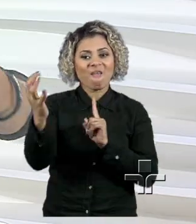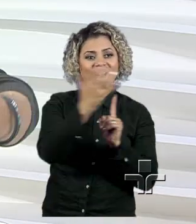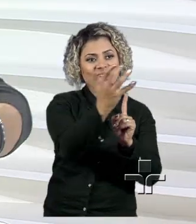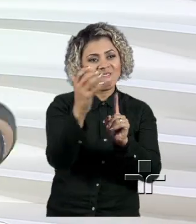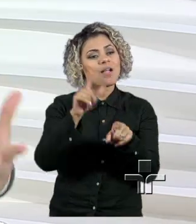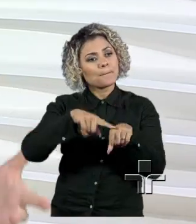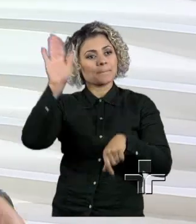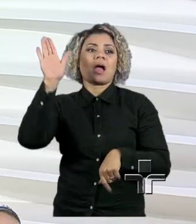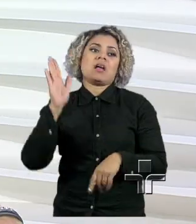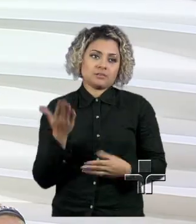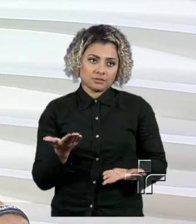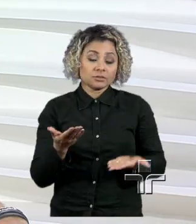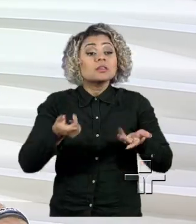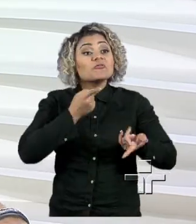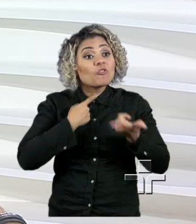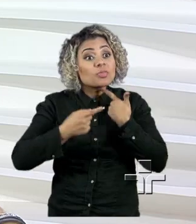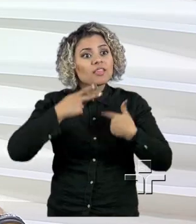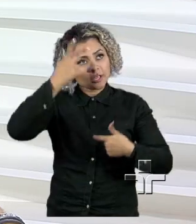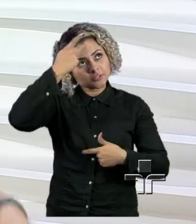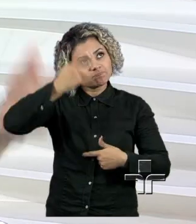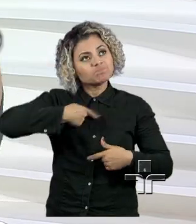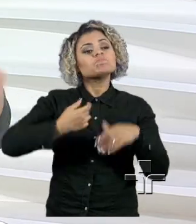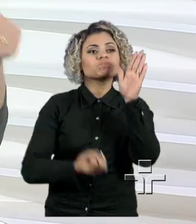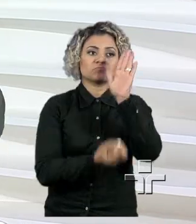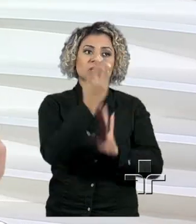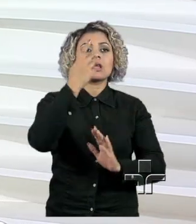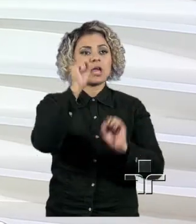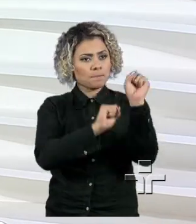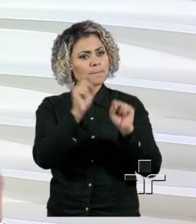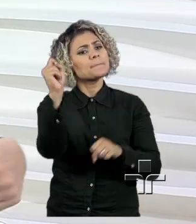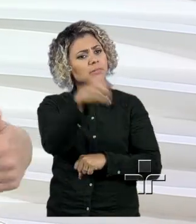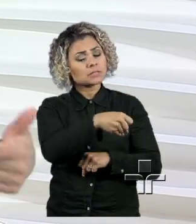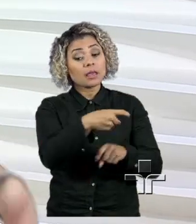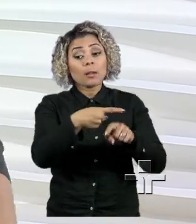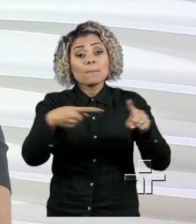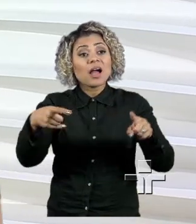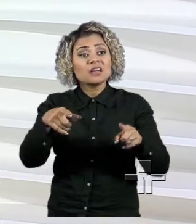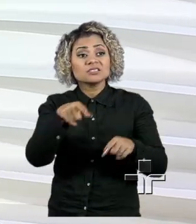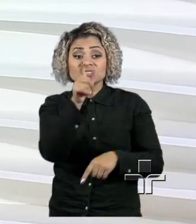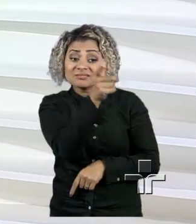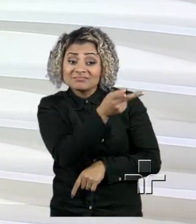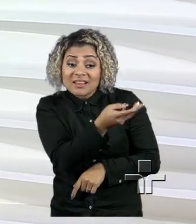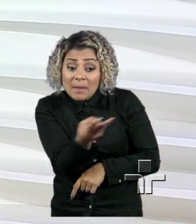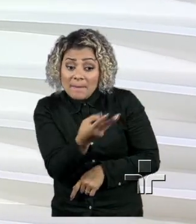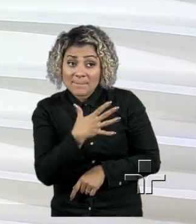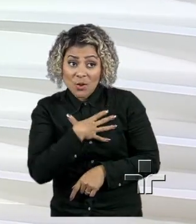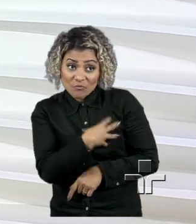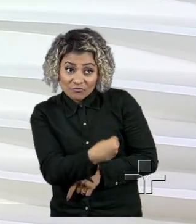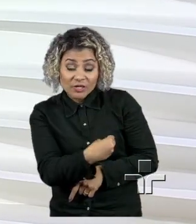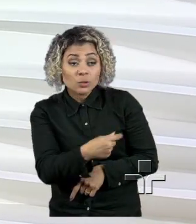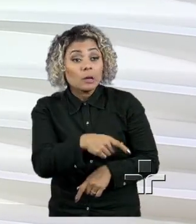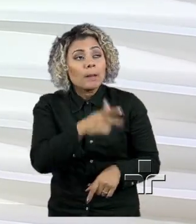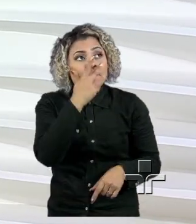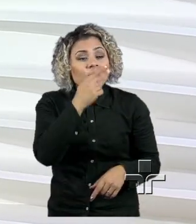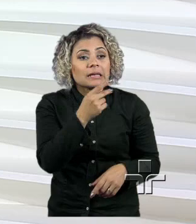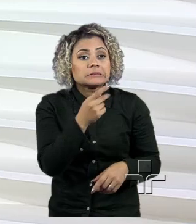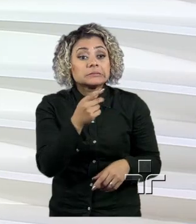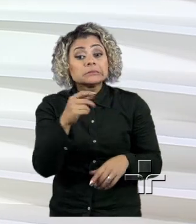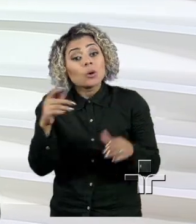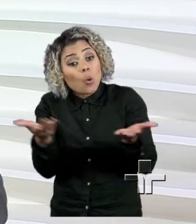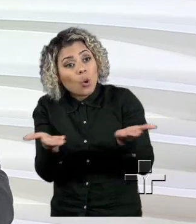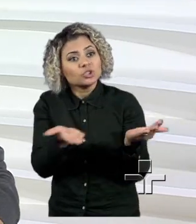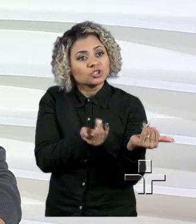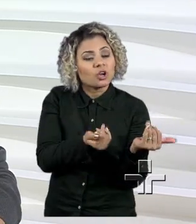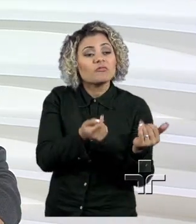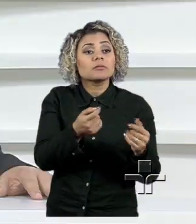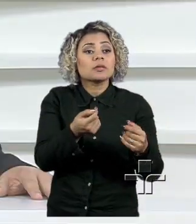tem uma vontade de empreender, sim. Talvez eles tenham menos necessidade do que na nossa época. E a necessidade